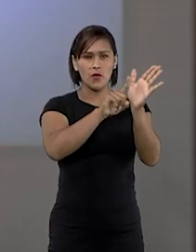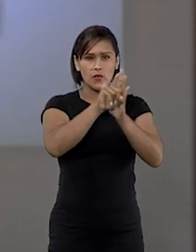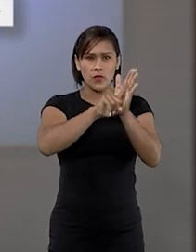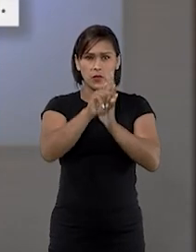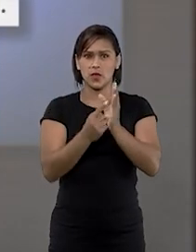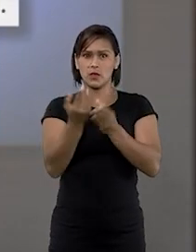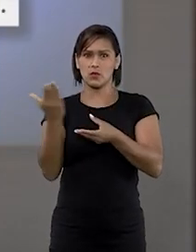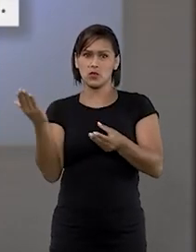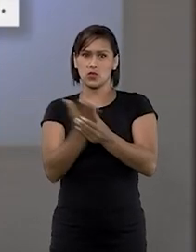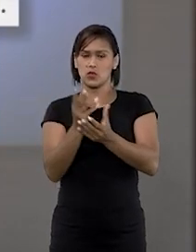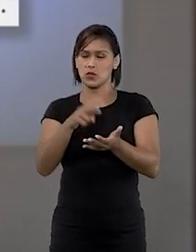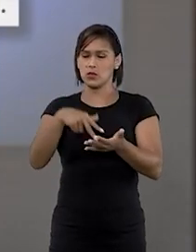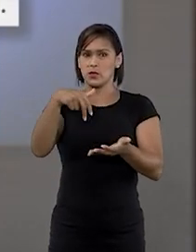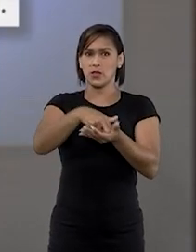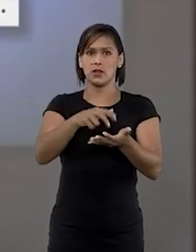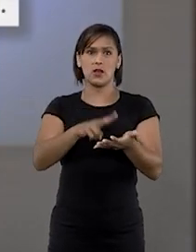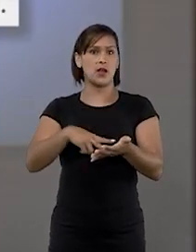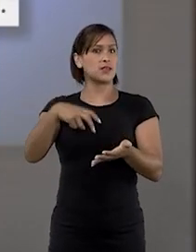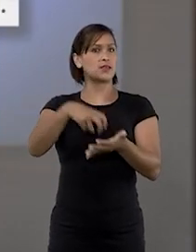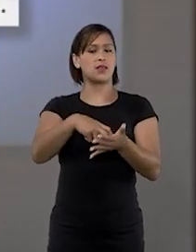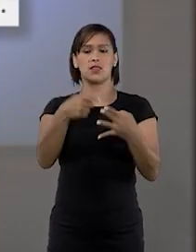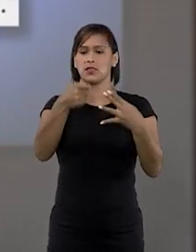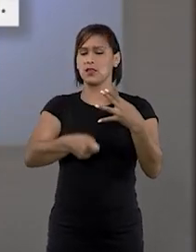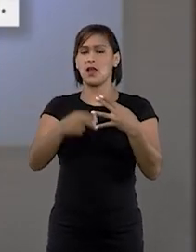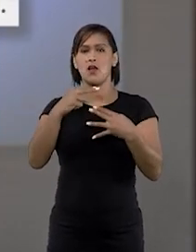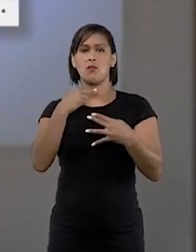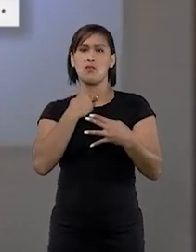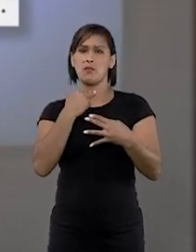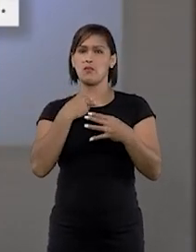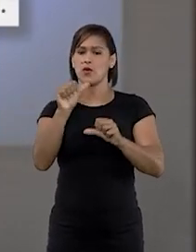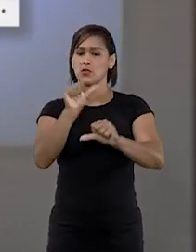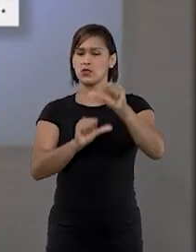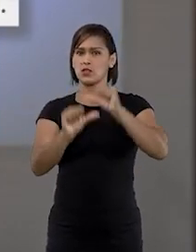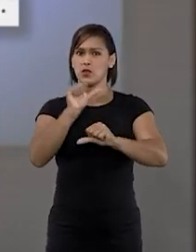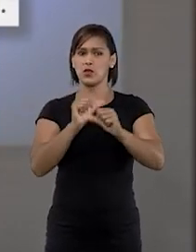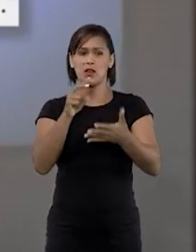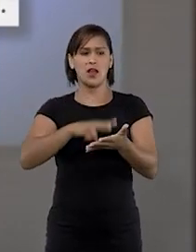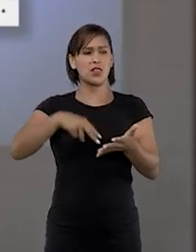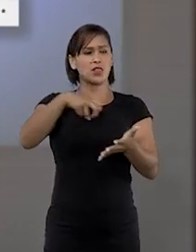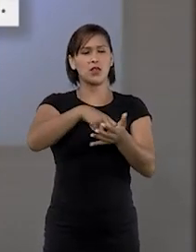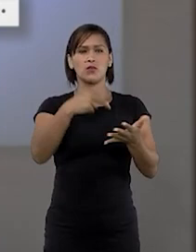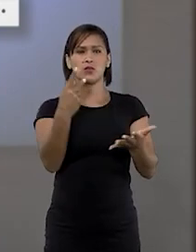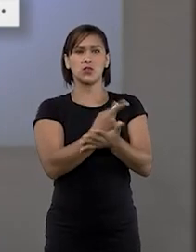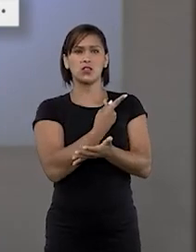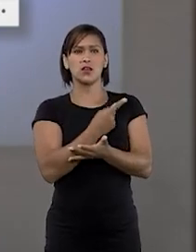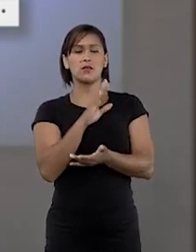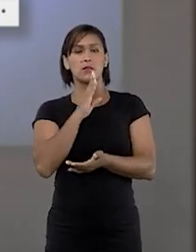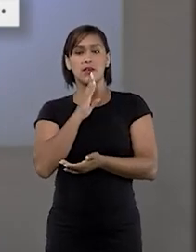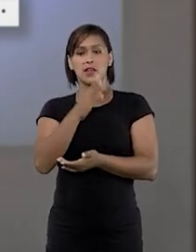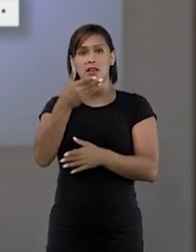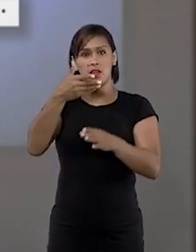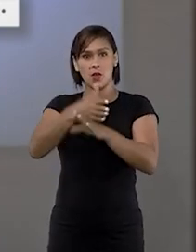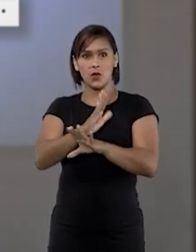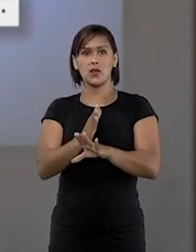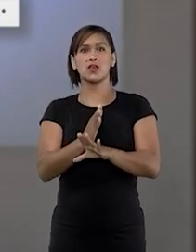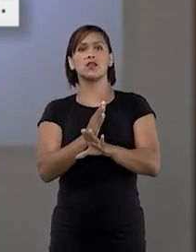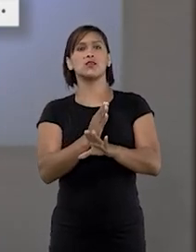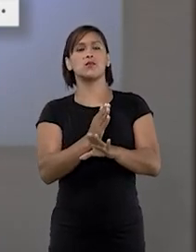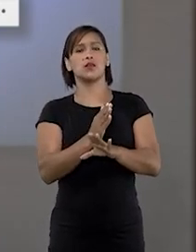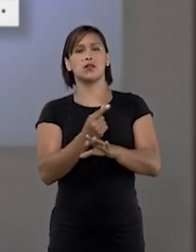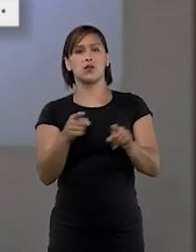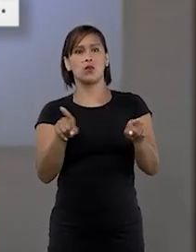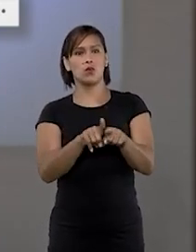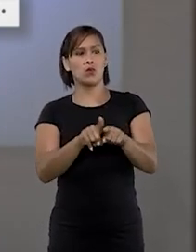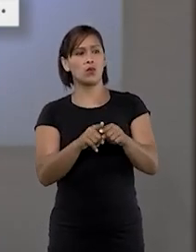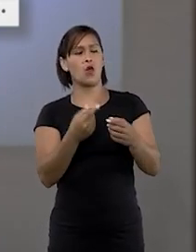apurados em uma só ação penal a sentença não pode ser alterada no momento da execução para eventual reconhecimento de